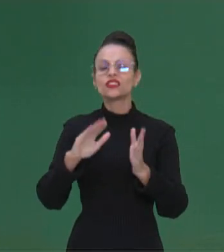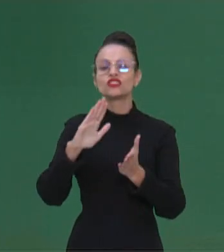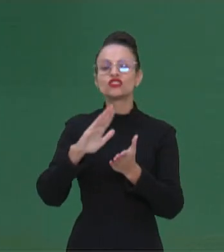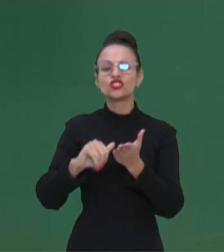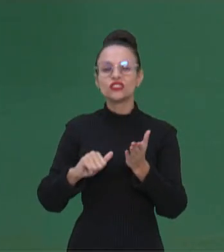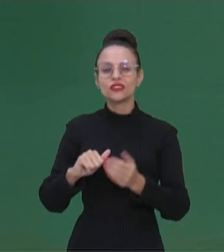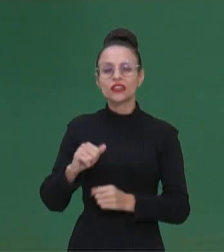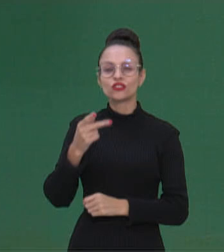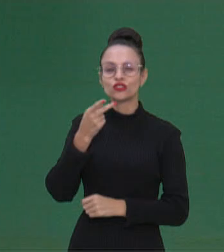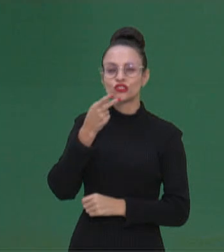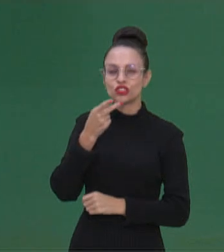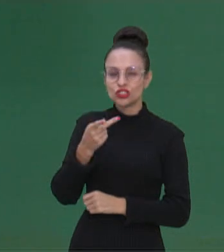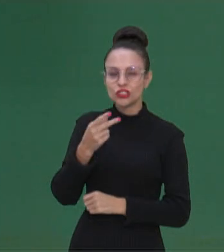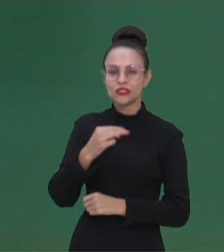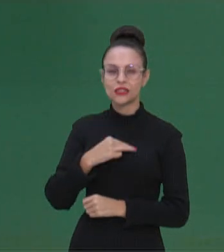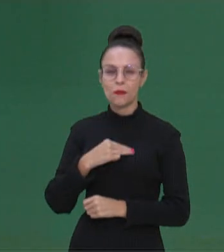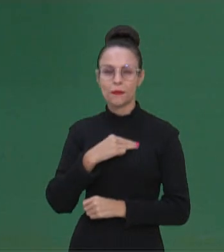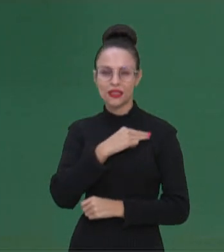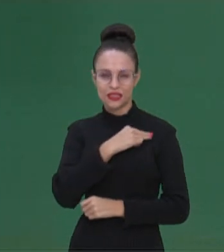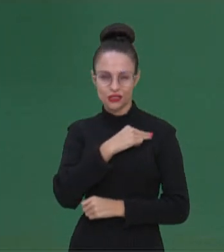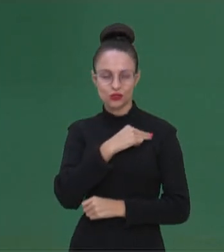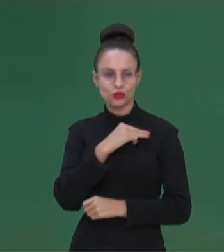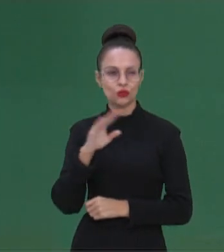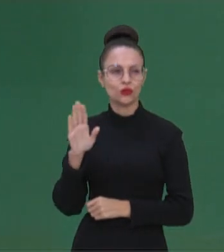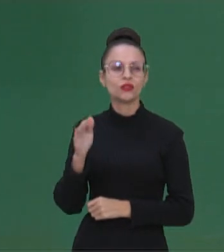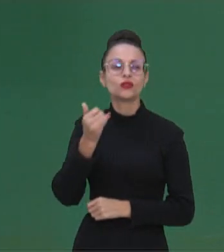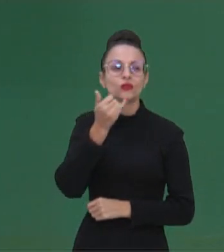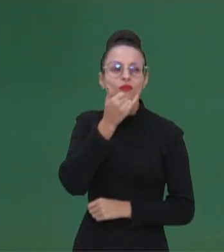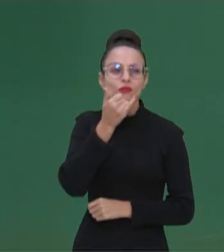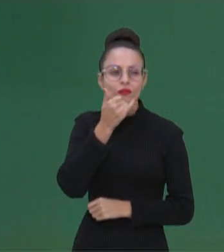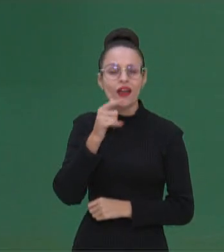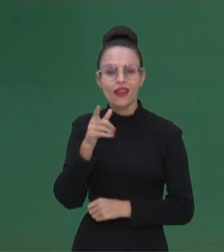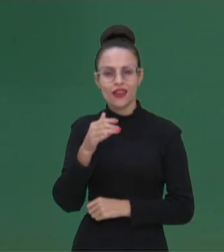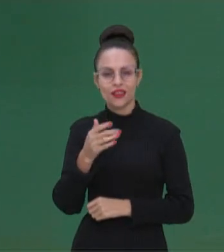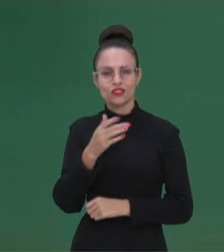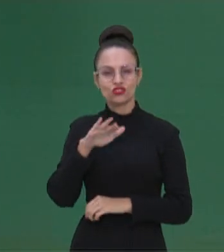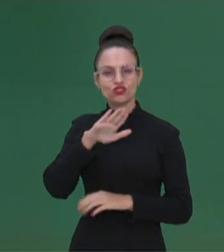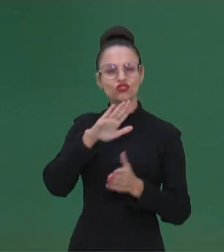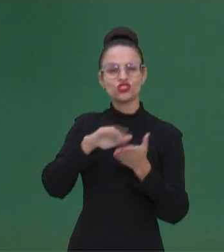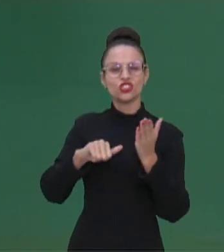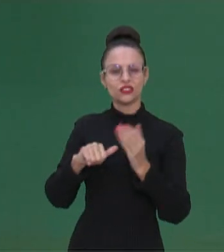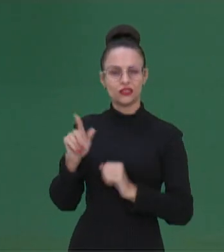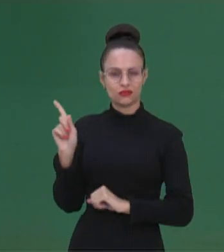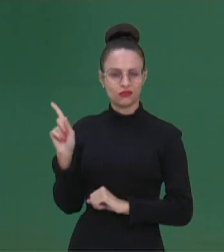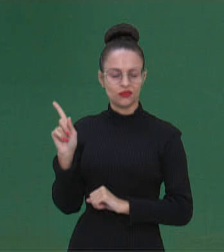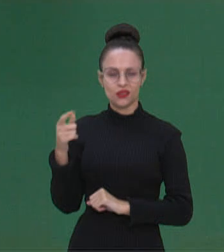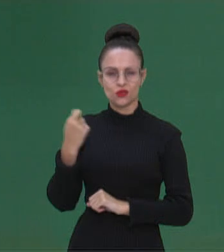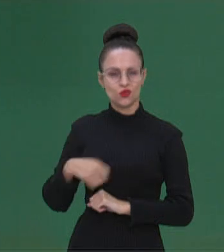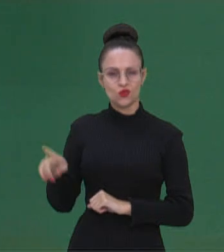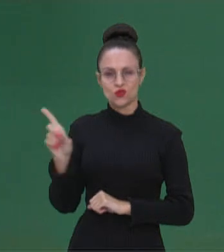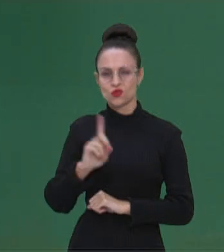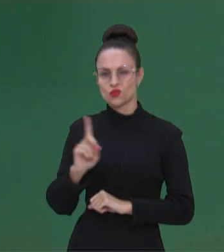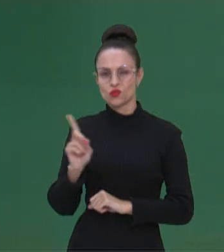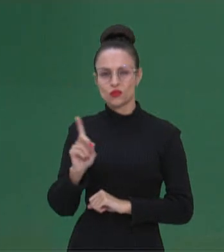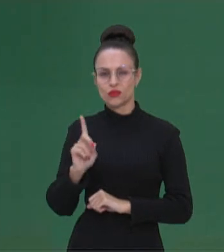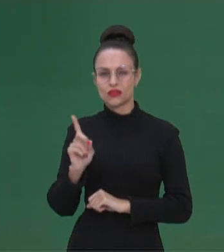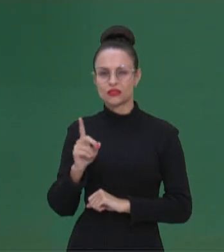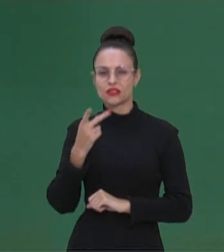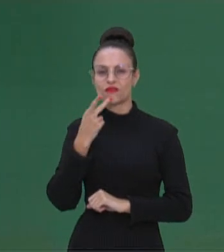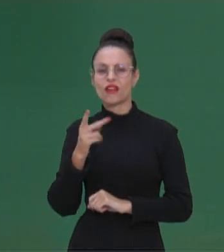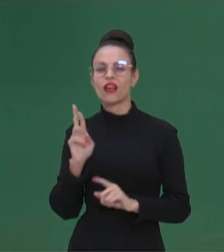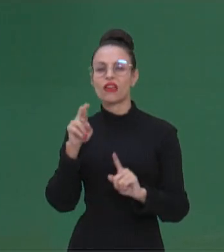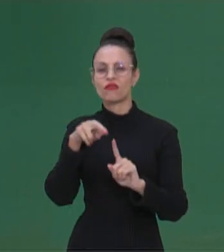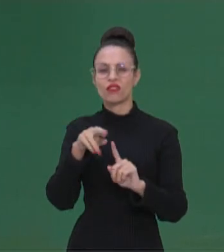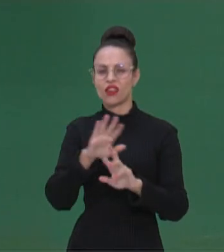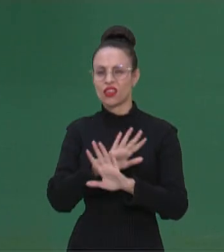o diz-ministro do interior, do interior, né? Não precisaria ali referenciar,